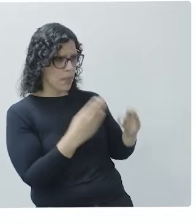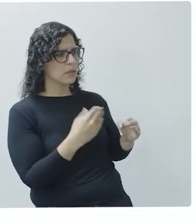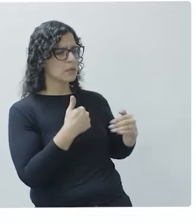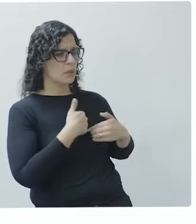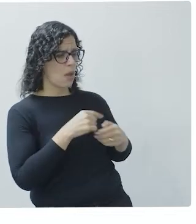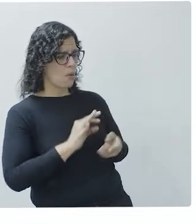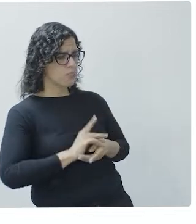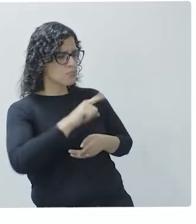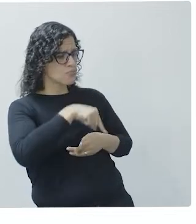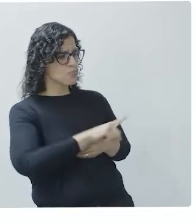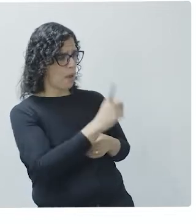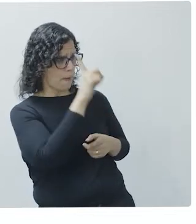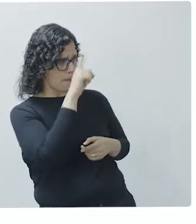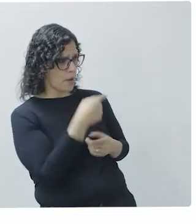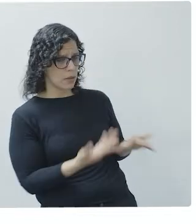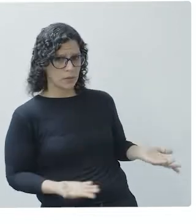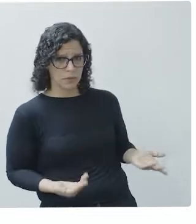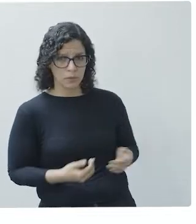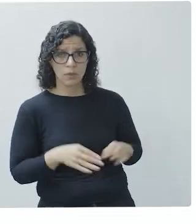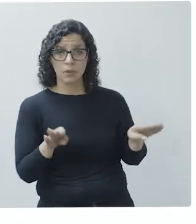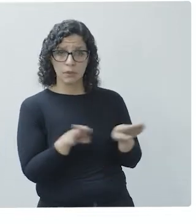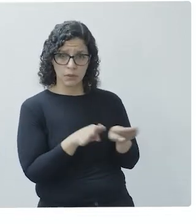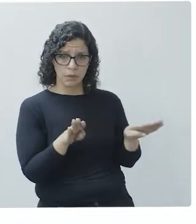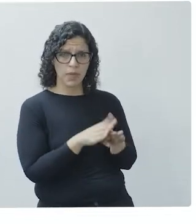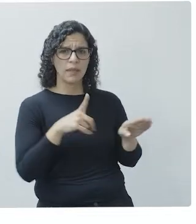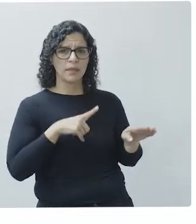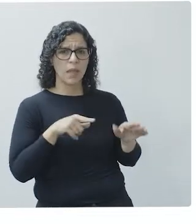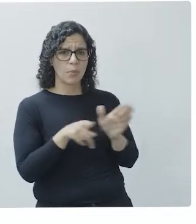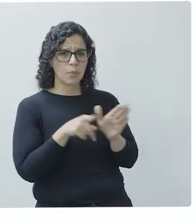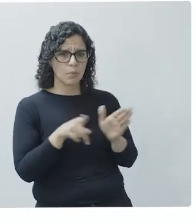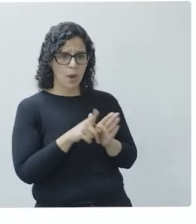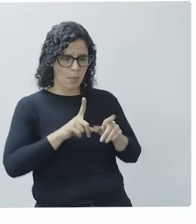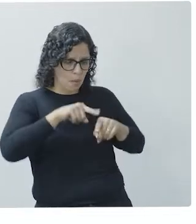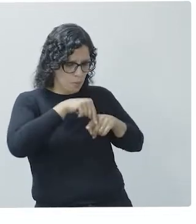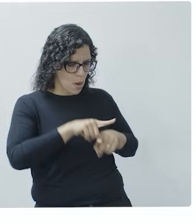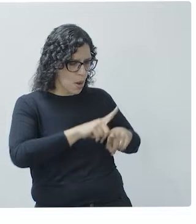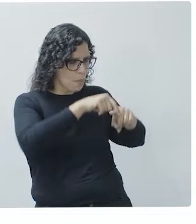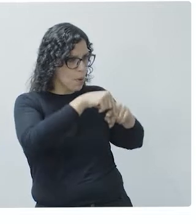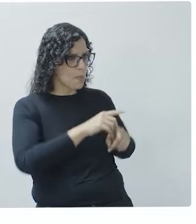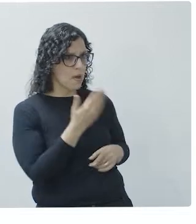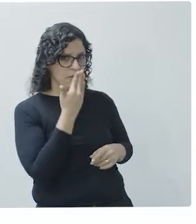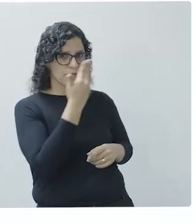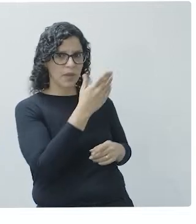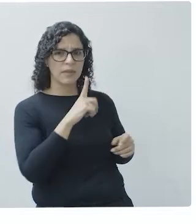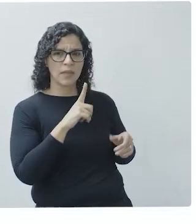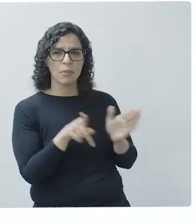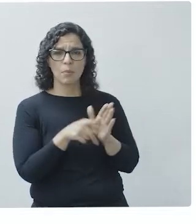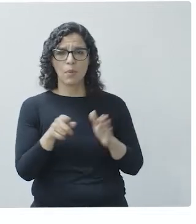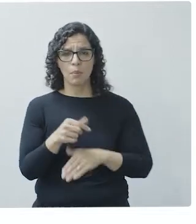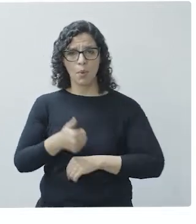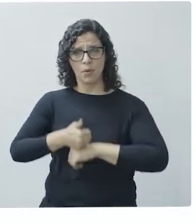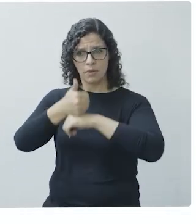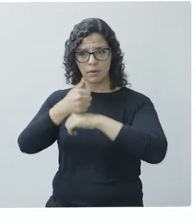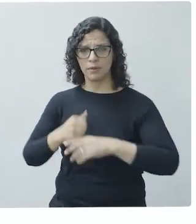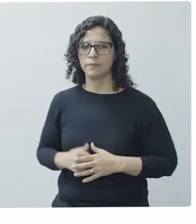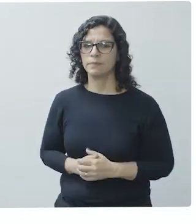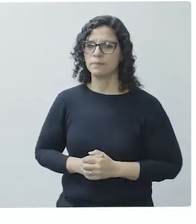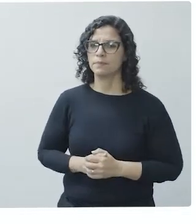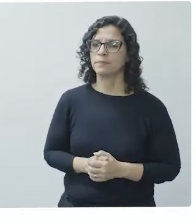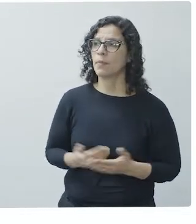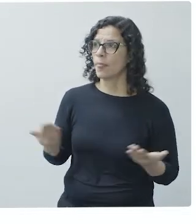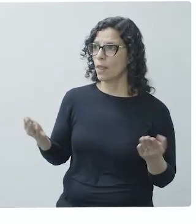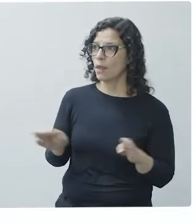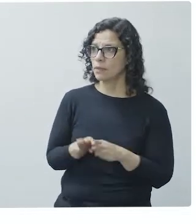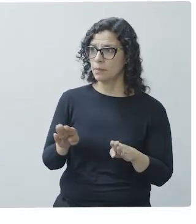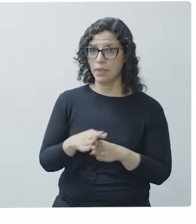eu faço e mando. Também os batedores vão adiante do imperador. Até aqui